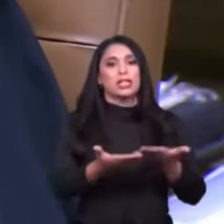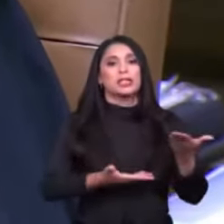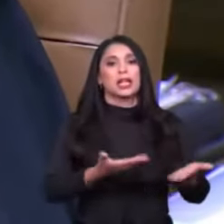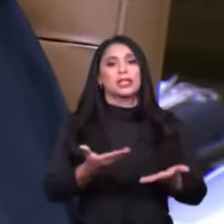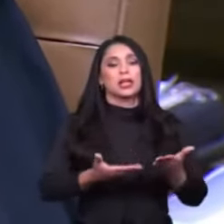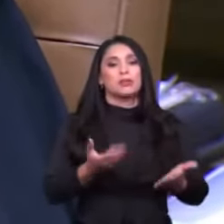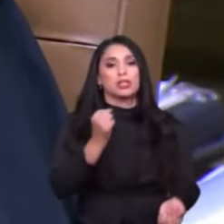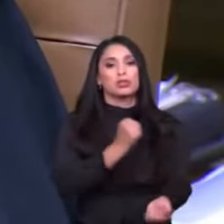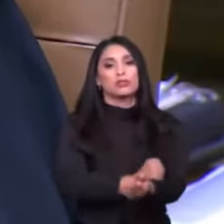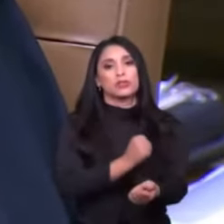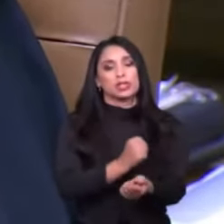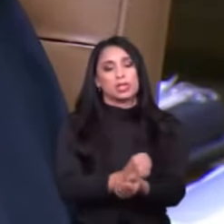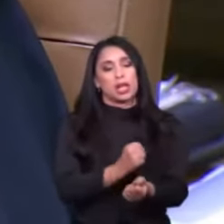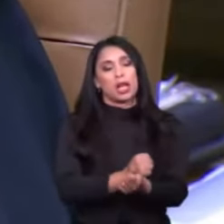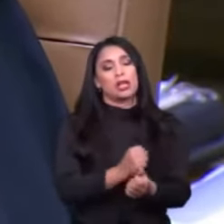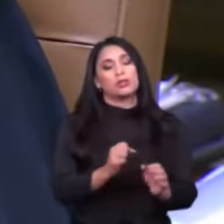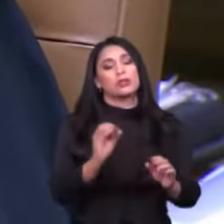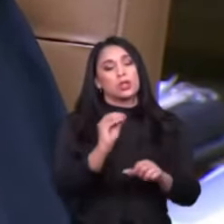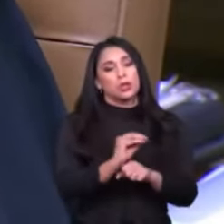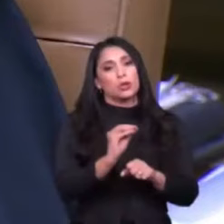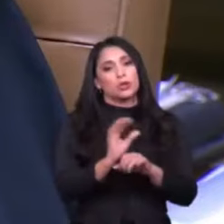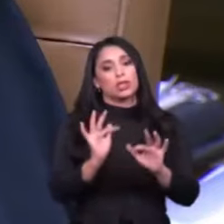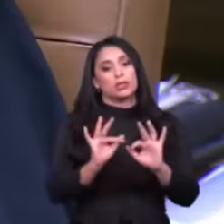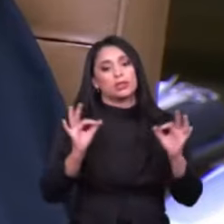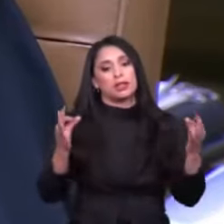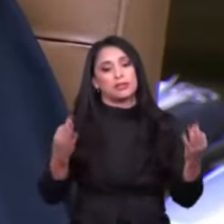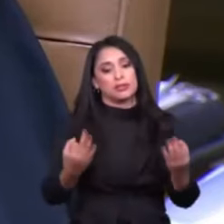amparo dos familiares. Caso brasileiro.